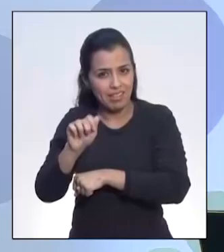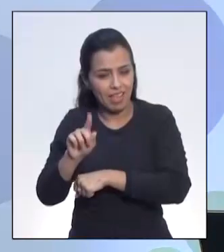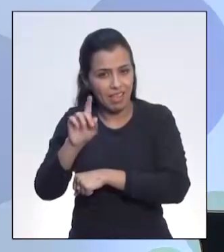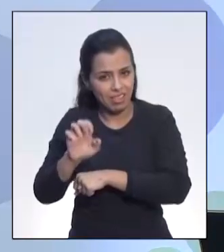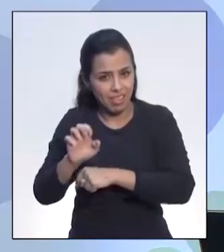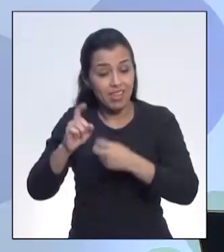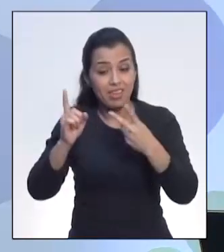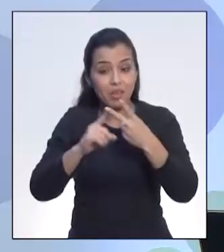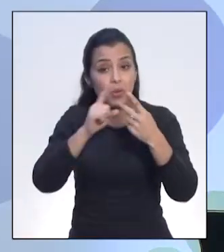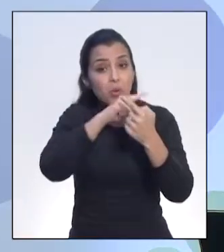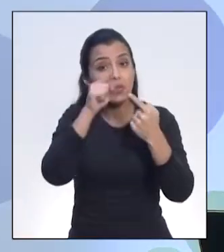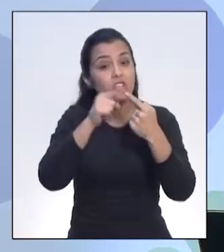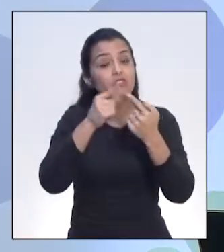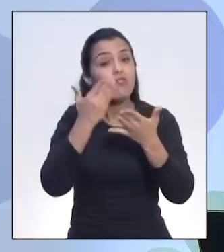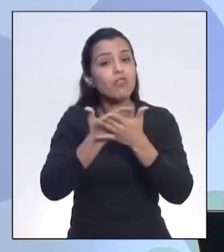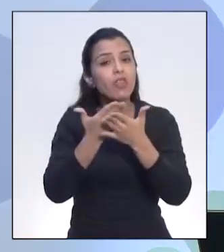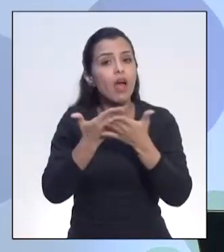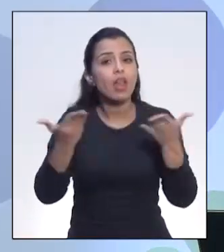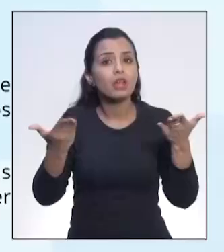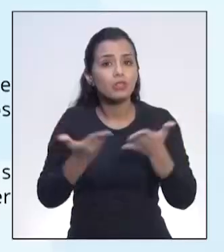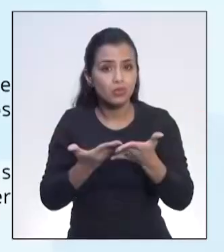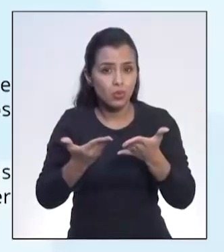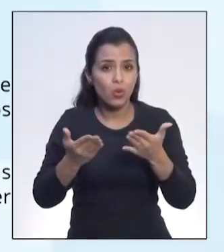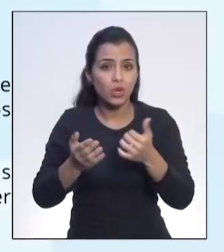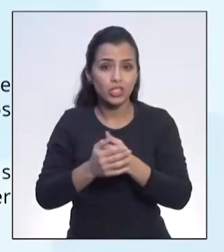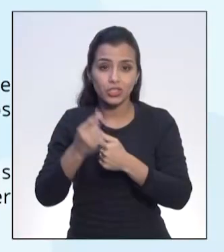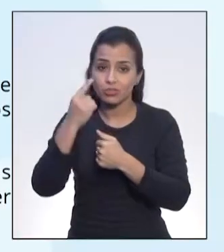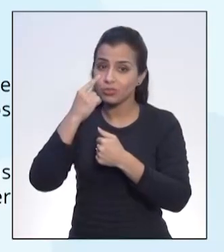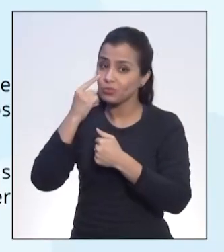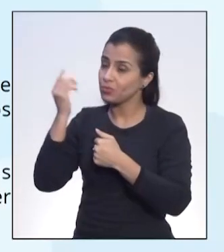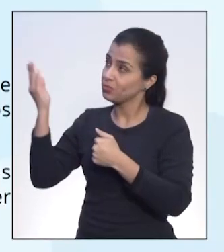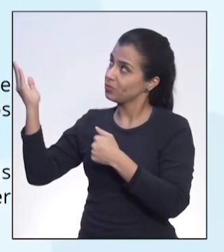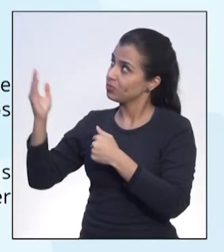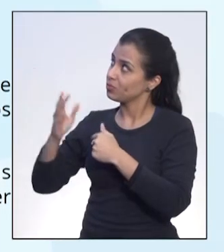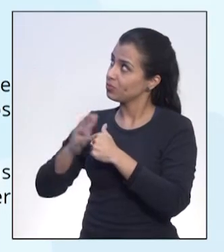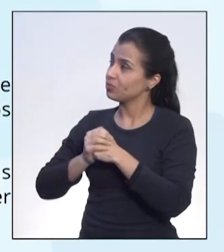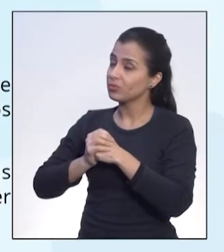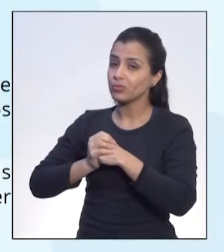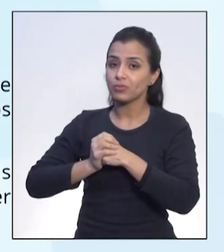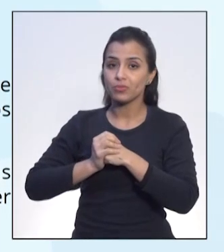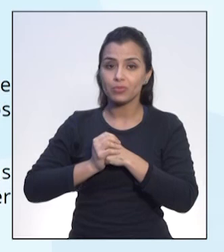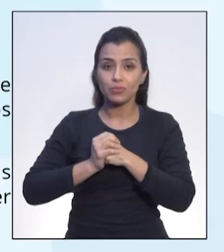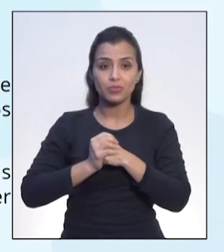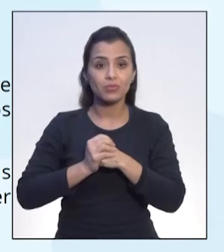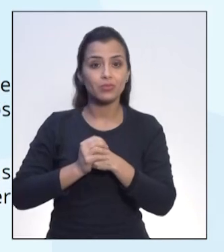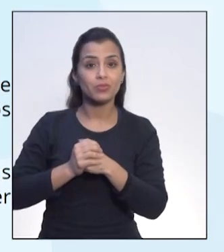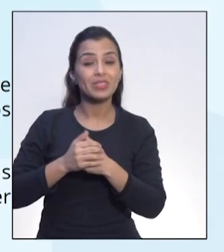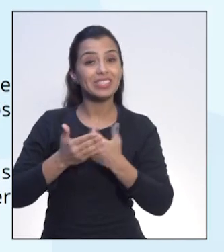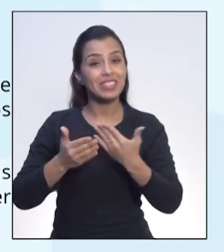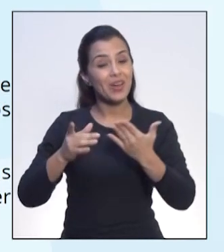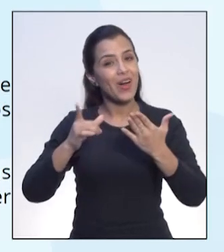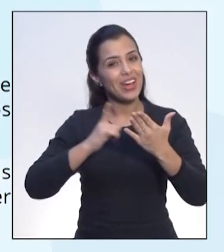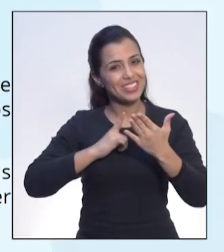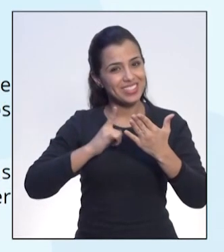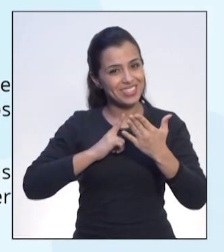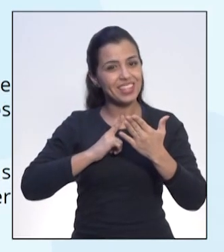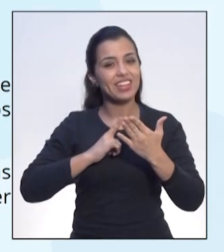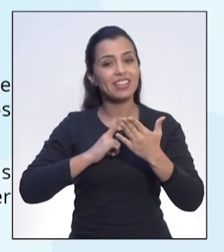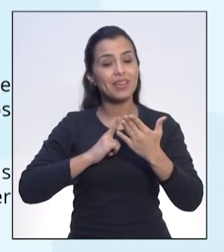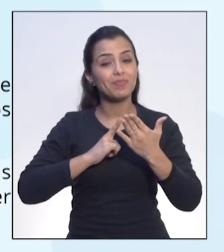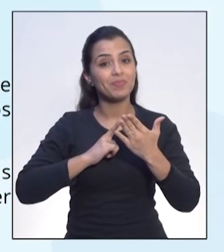os objetivos dessa aula. Vai aparecer na tela para vocês. Então, nós temos como